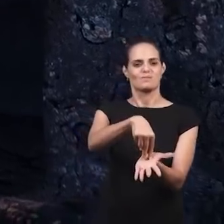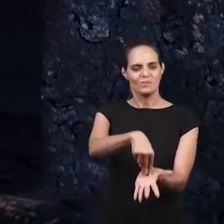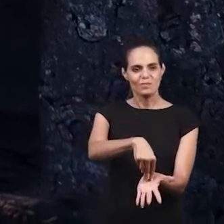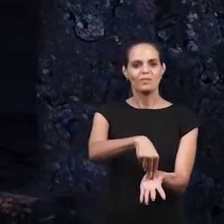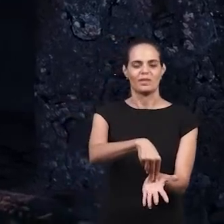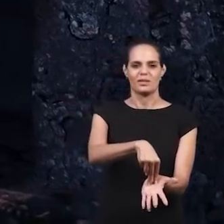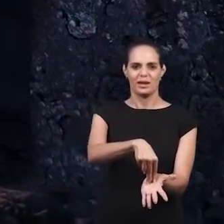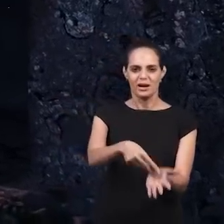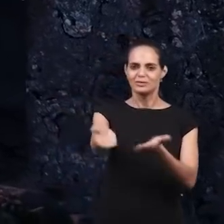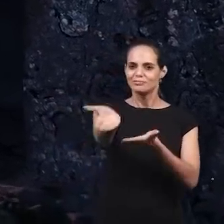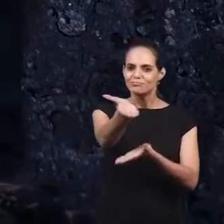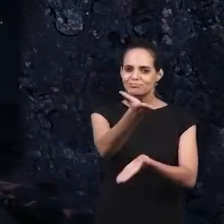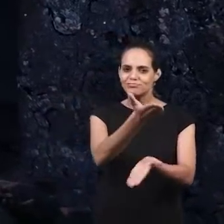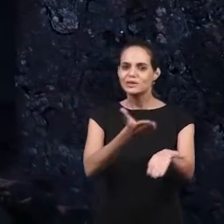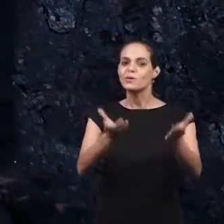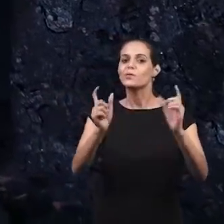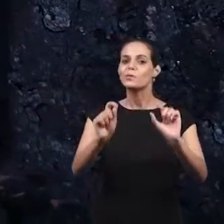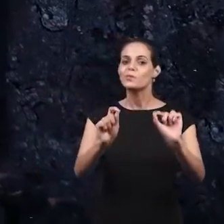ressuscitou,